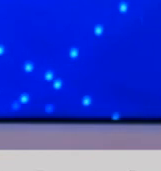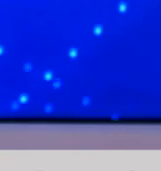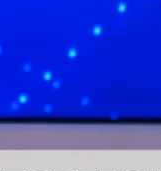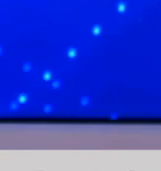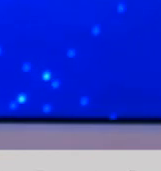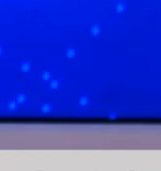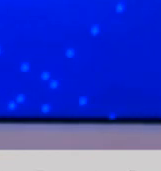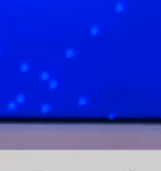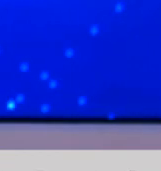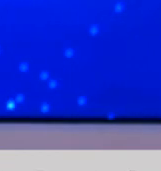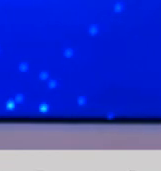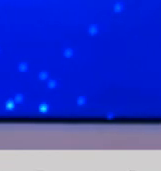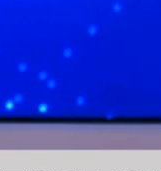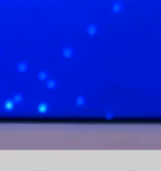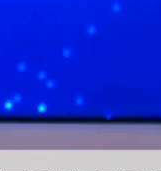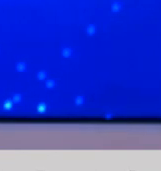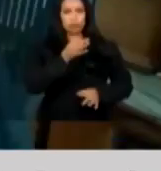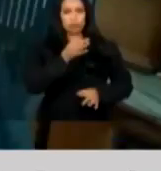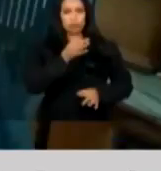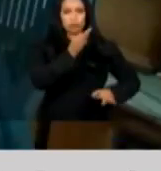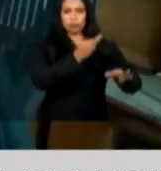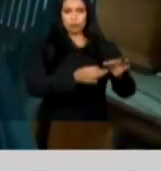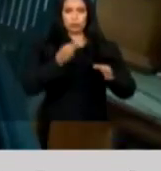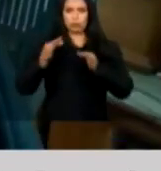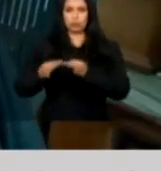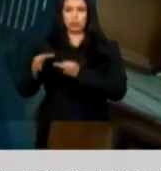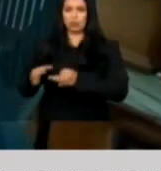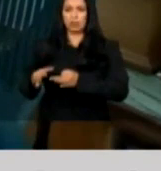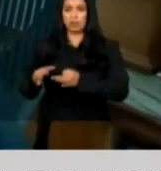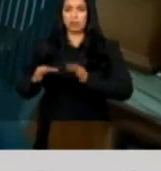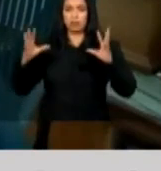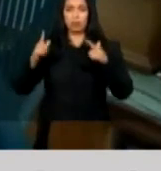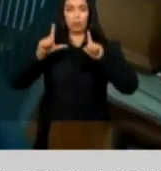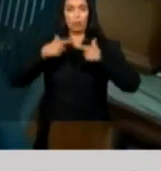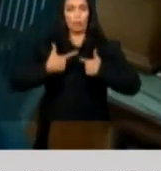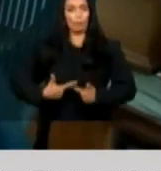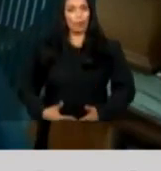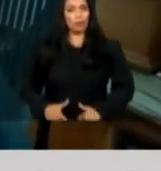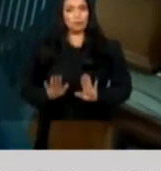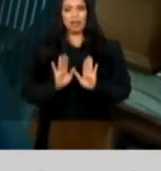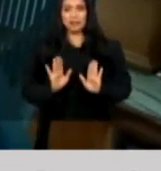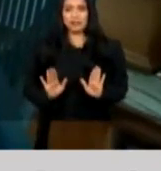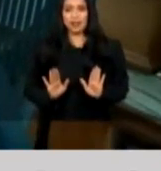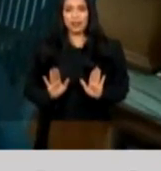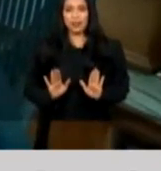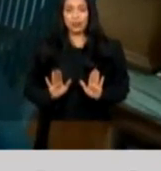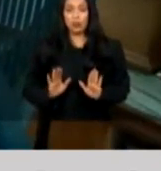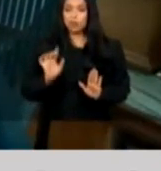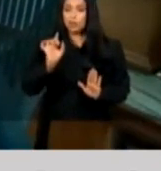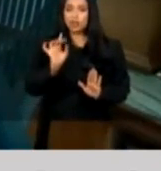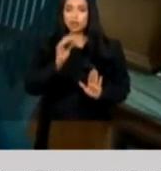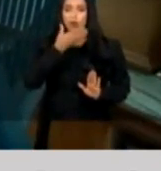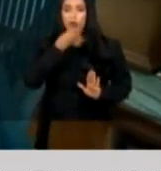Vamos acompanhar um trecho da fala de Marco Aurélio Melo. Não basta que o juiz que